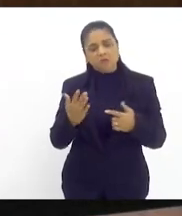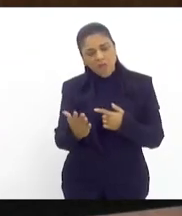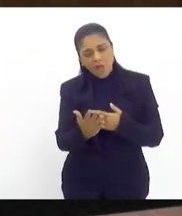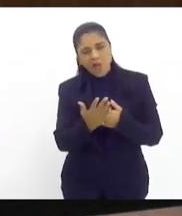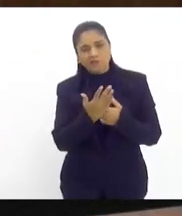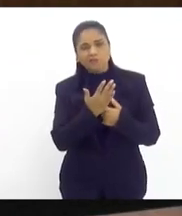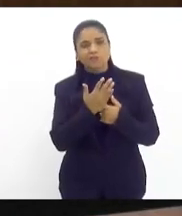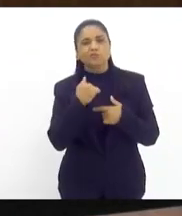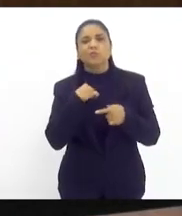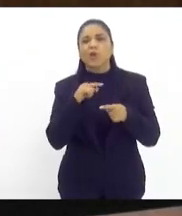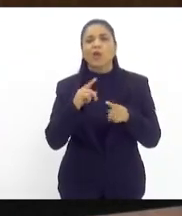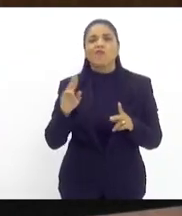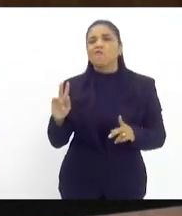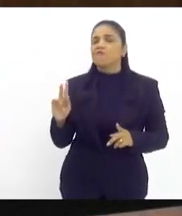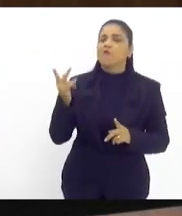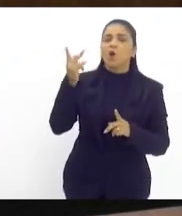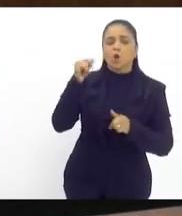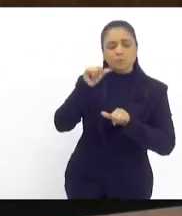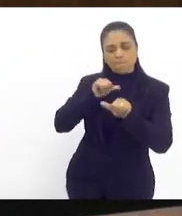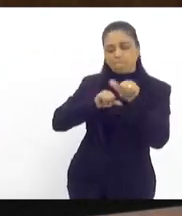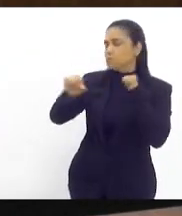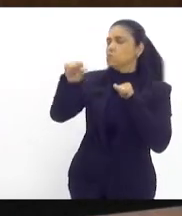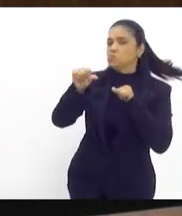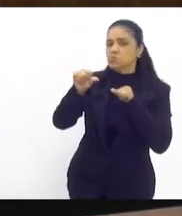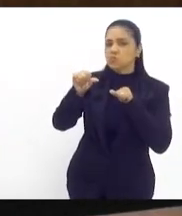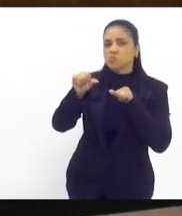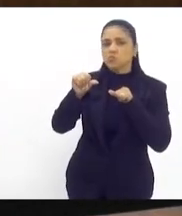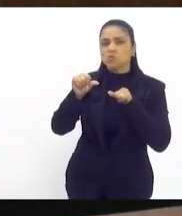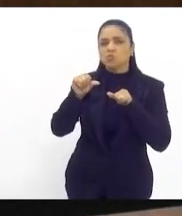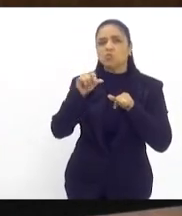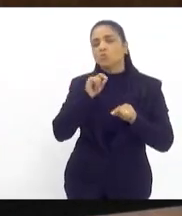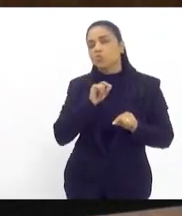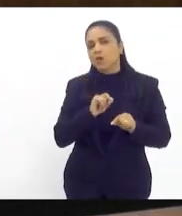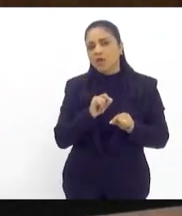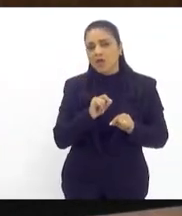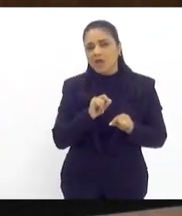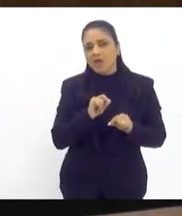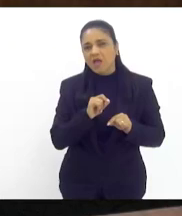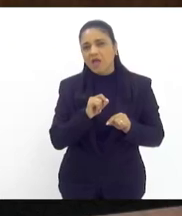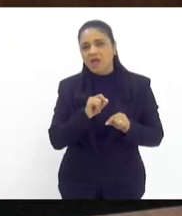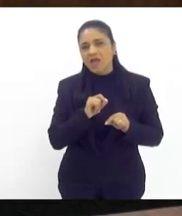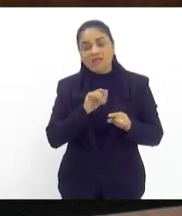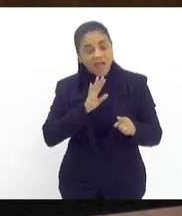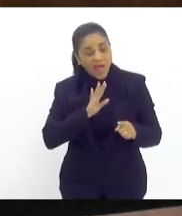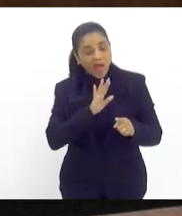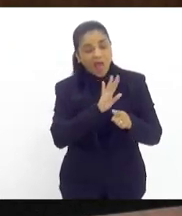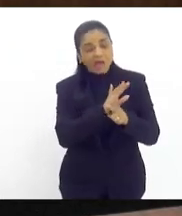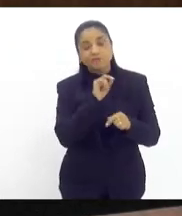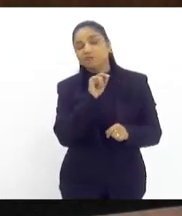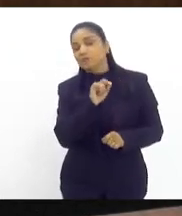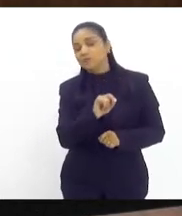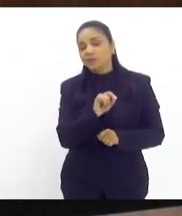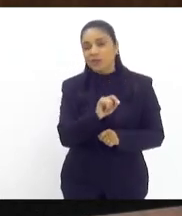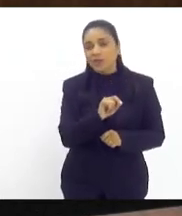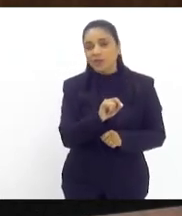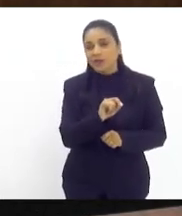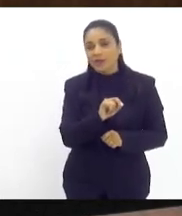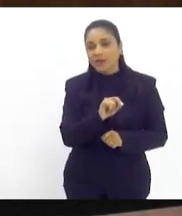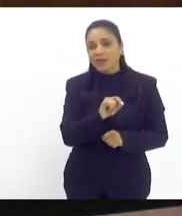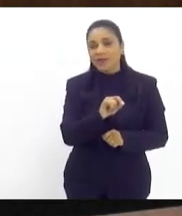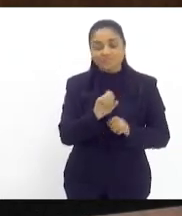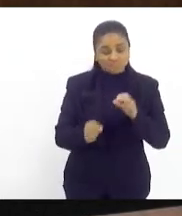valores morais princípios princípios virtudes está colaborando diretamente para o